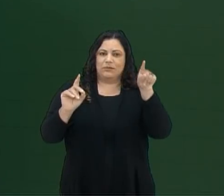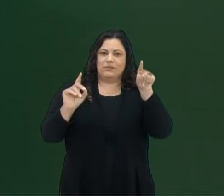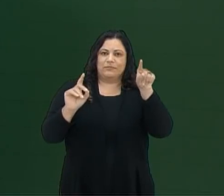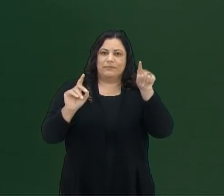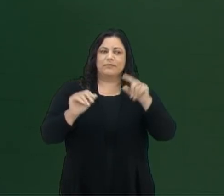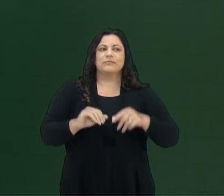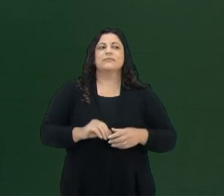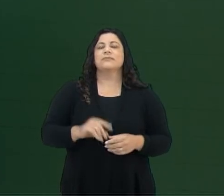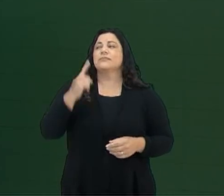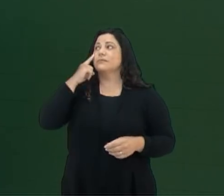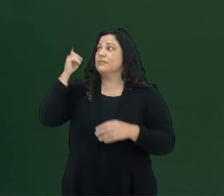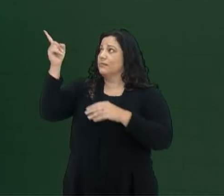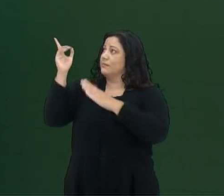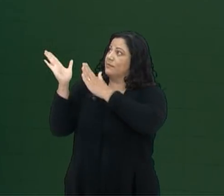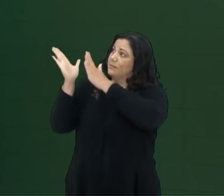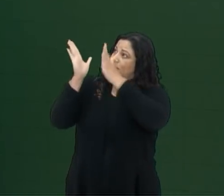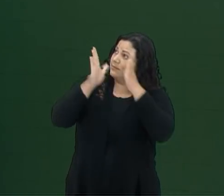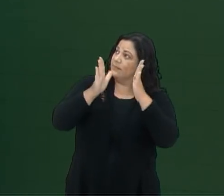BC,